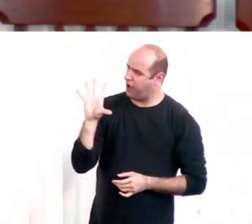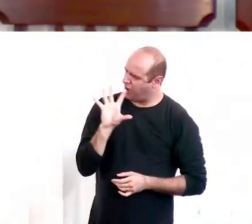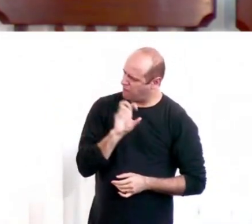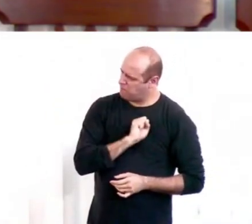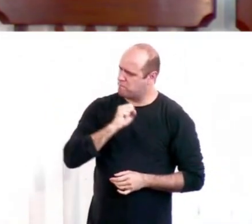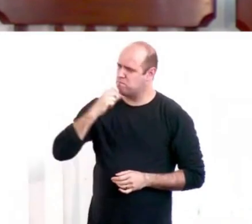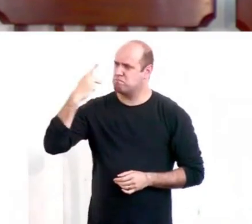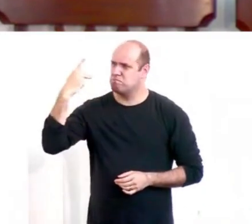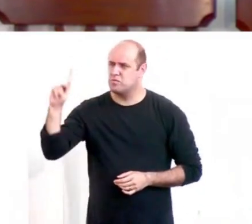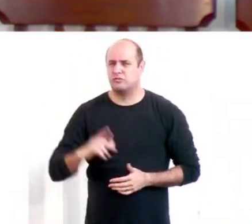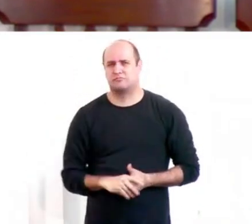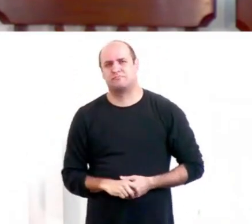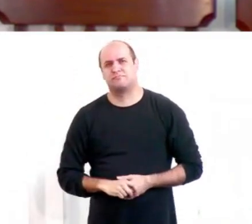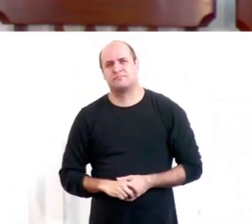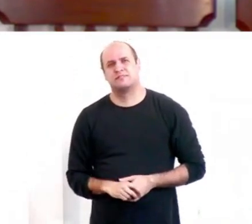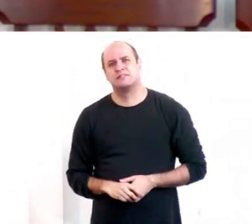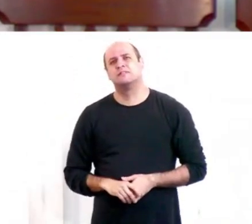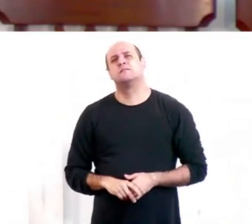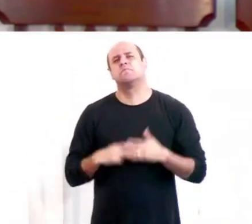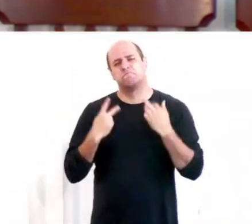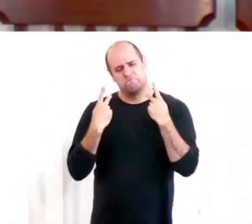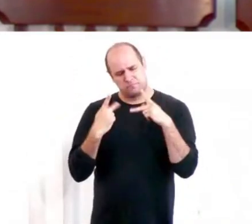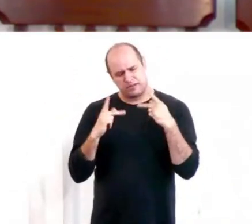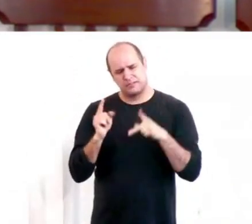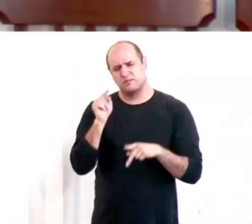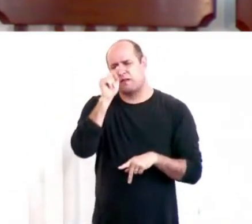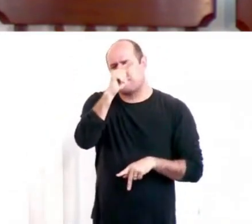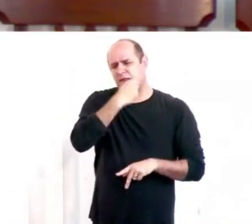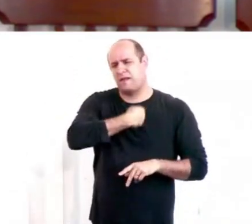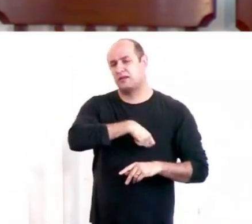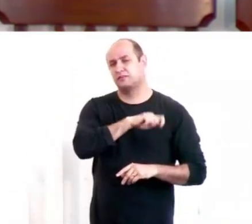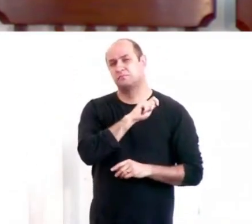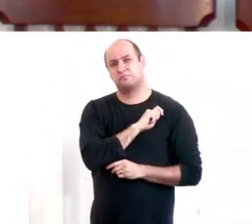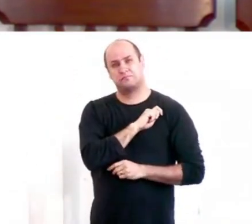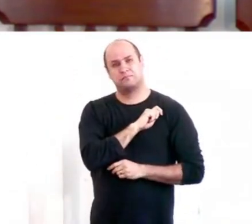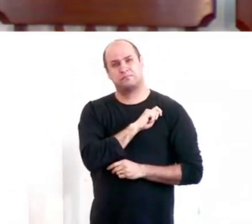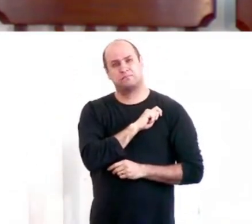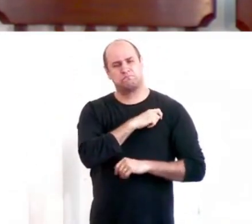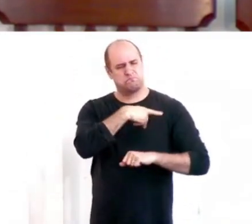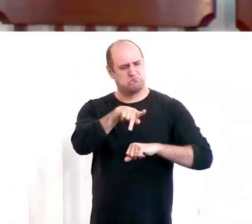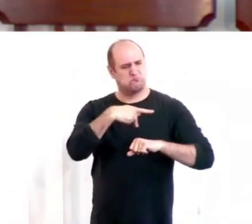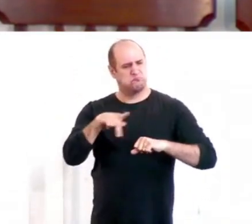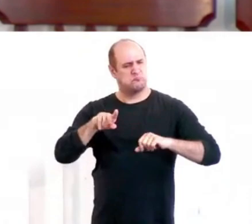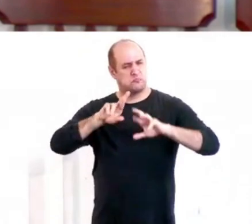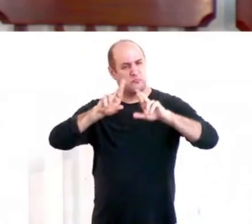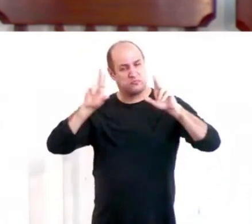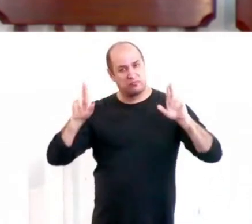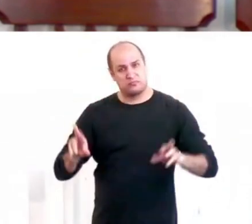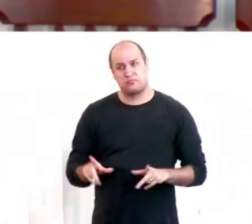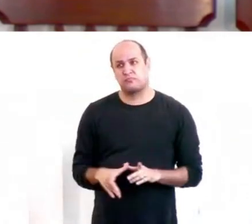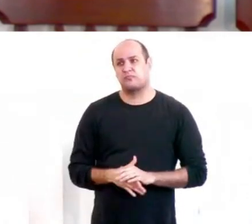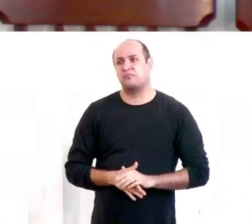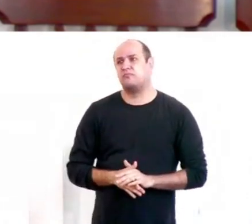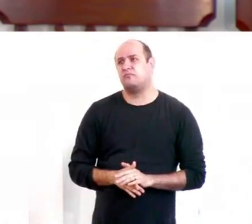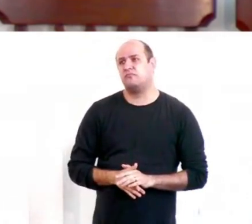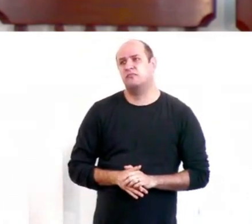É assim que tem sido a mensagem pregada na Espanha, em outros países, e eu não